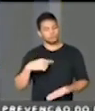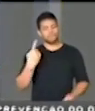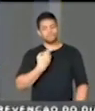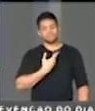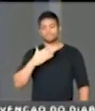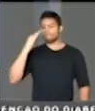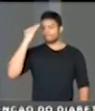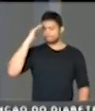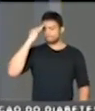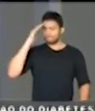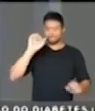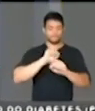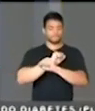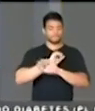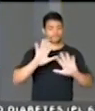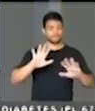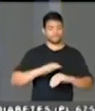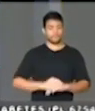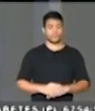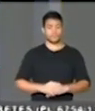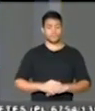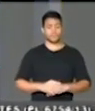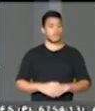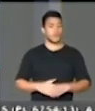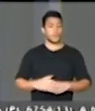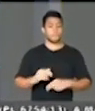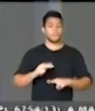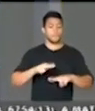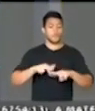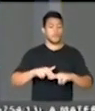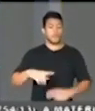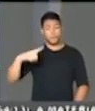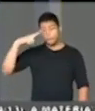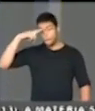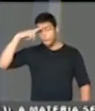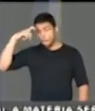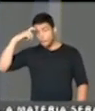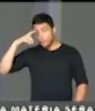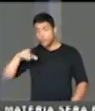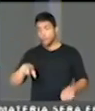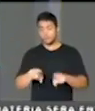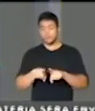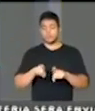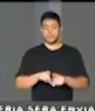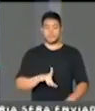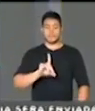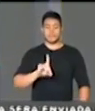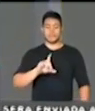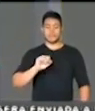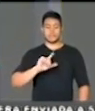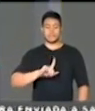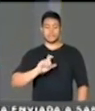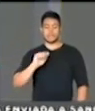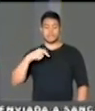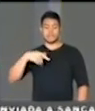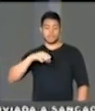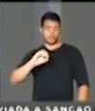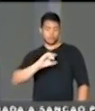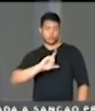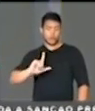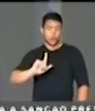dá para entender Padilha, Zeca Dirceu, porque Moro e Dallagnol têm medo da lei de abuso de autoridade. Porque eles